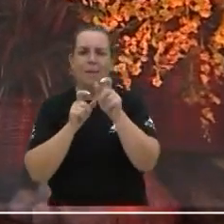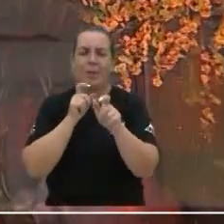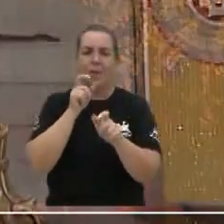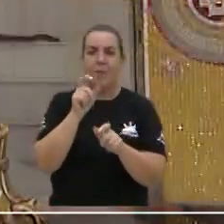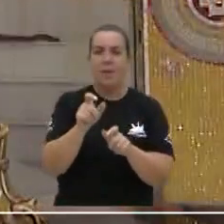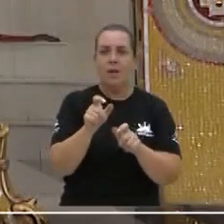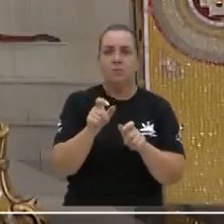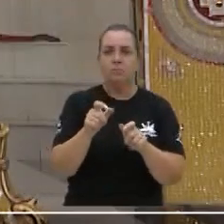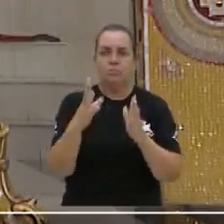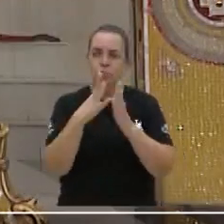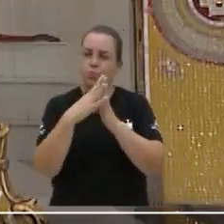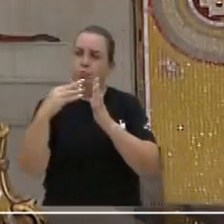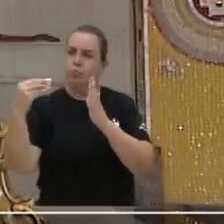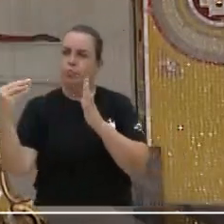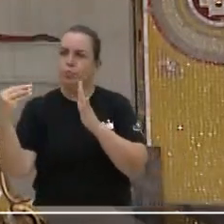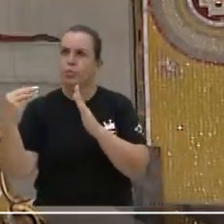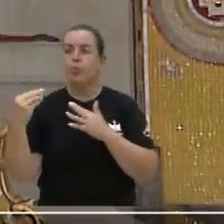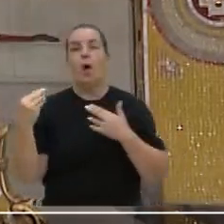fez,